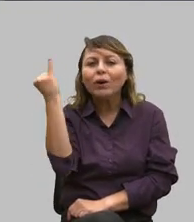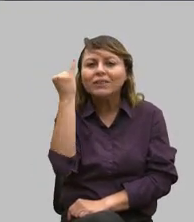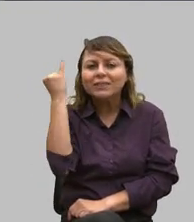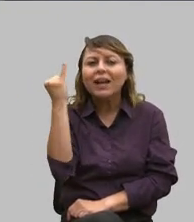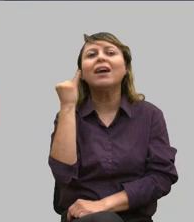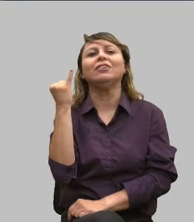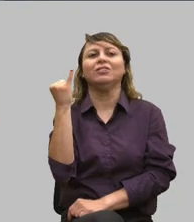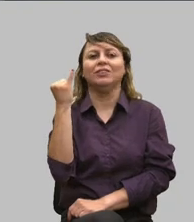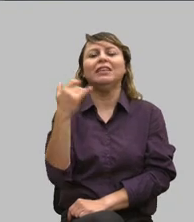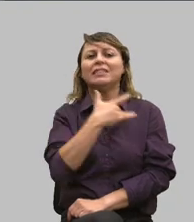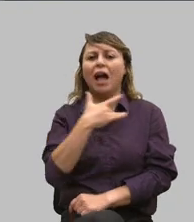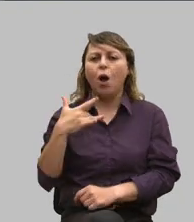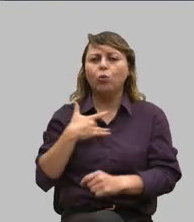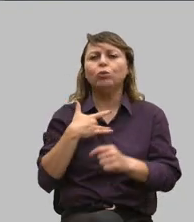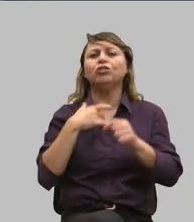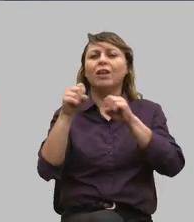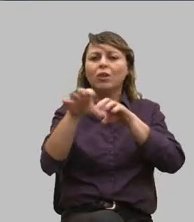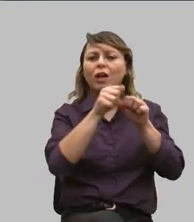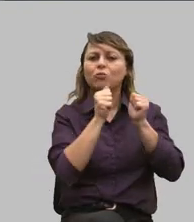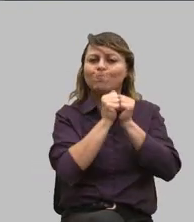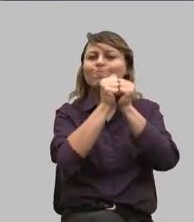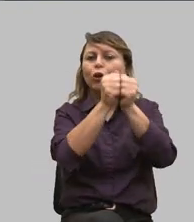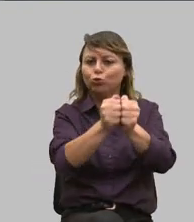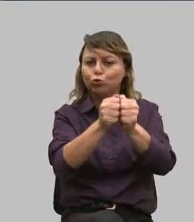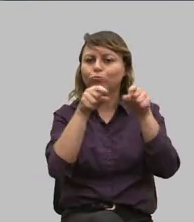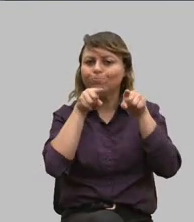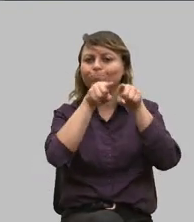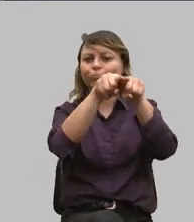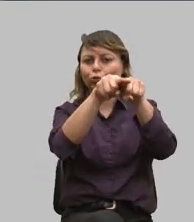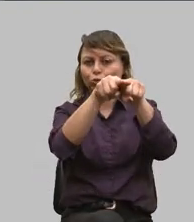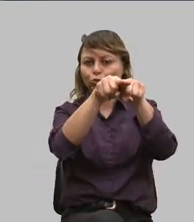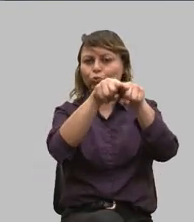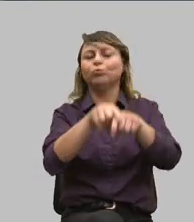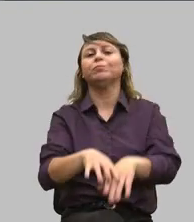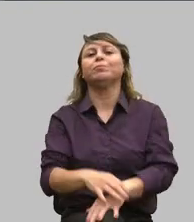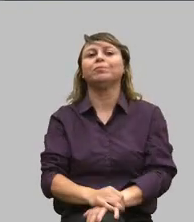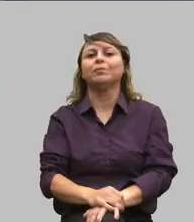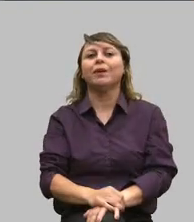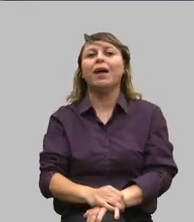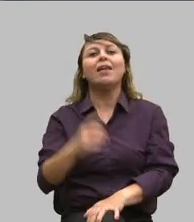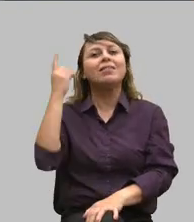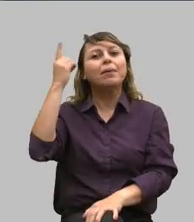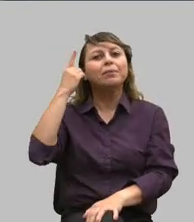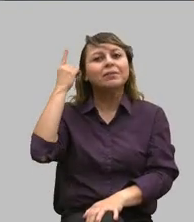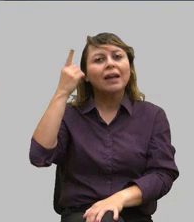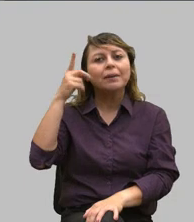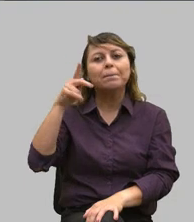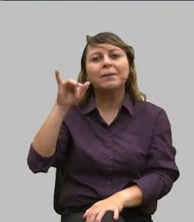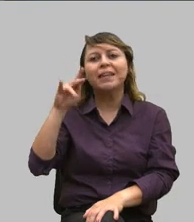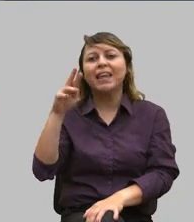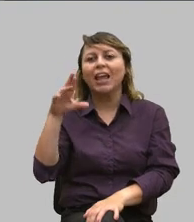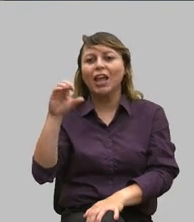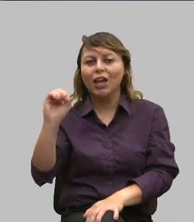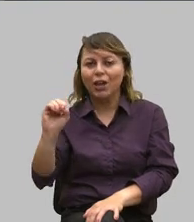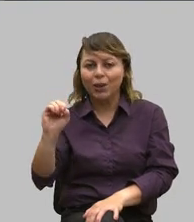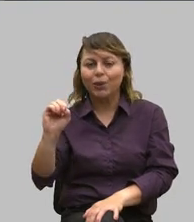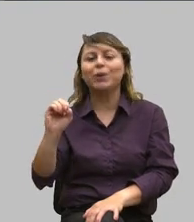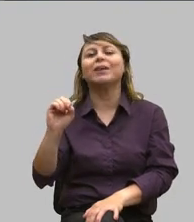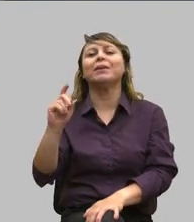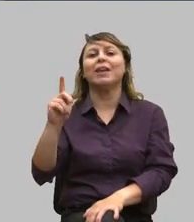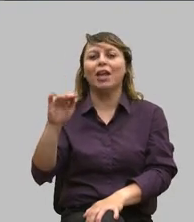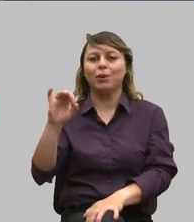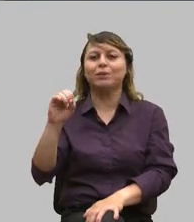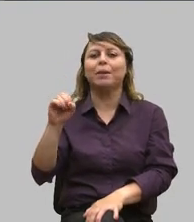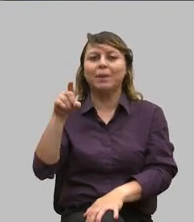andarem juntos é muito importante deputada Eon Pinheiro uma grande guerreira aqui também fui Deputado junto com ela aqui nessa